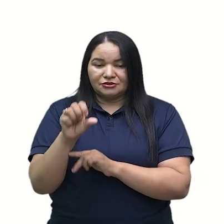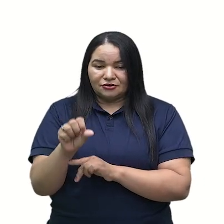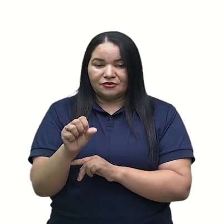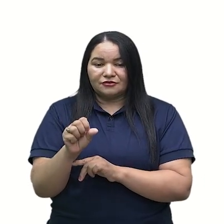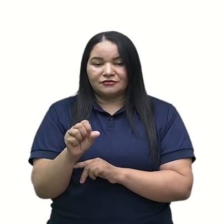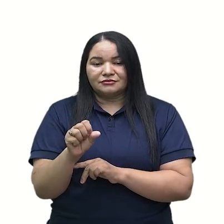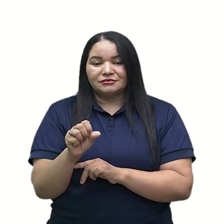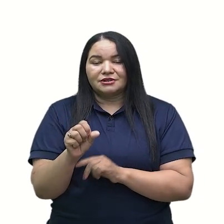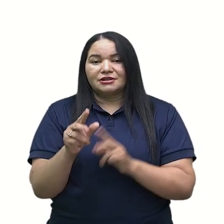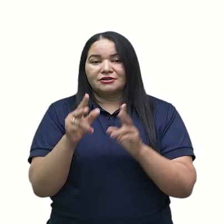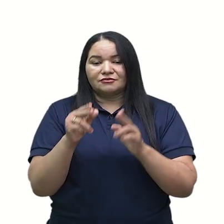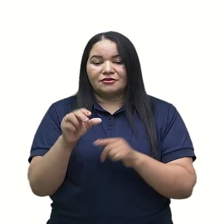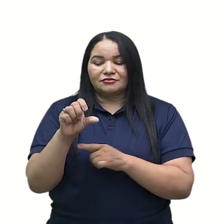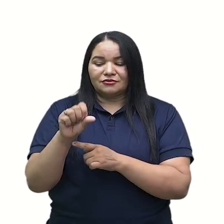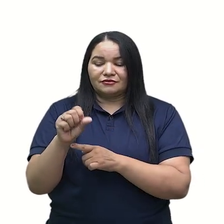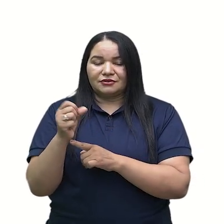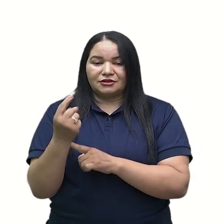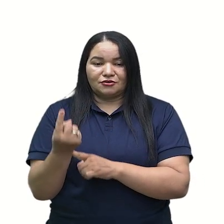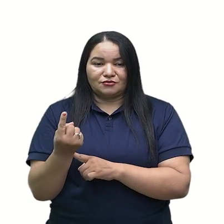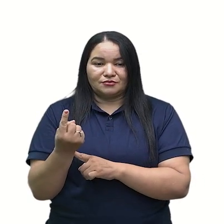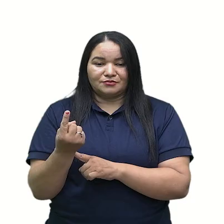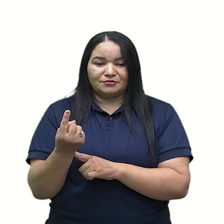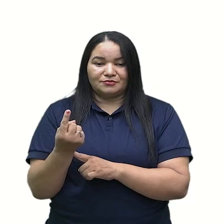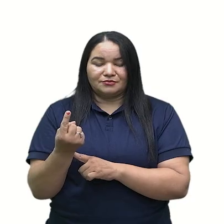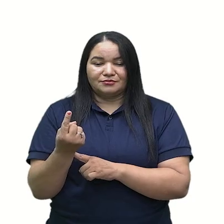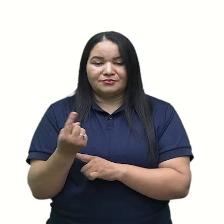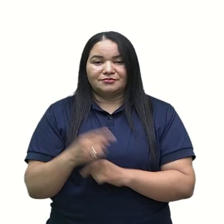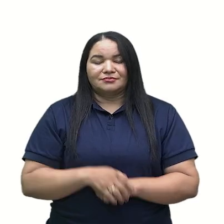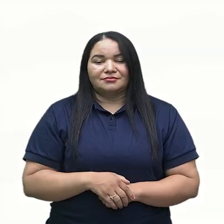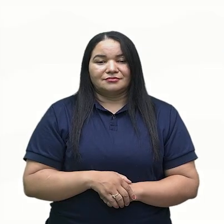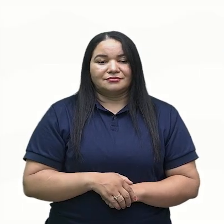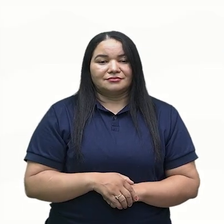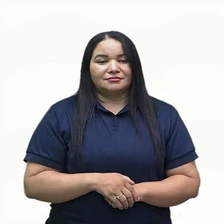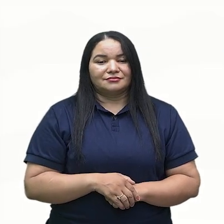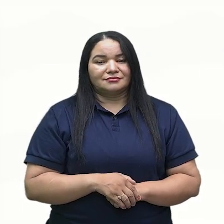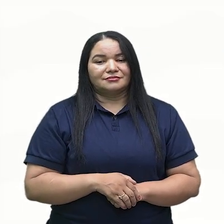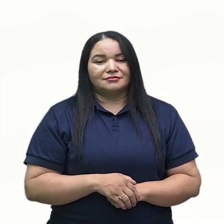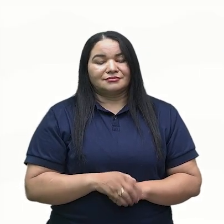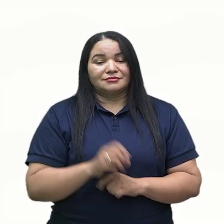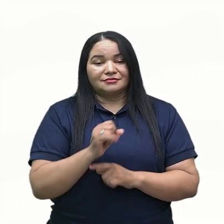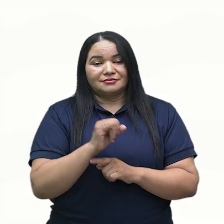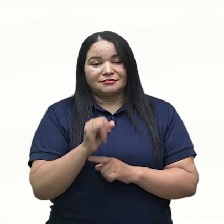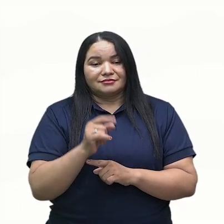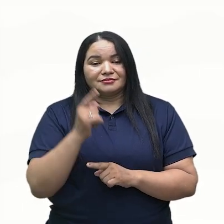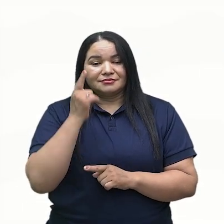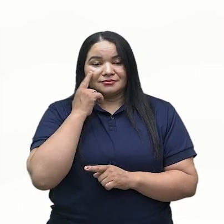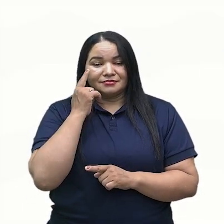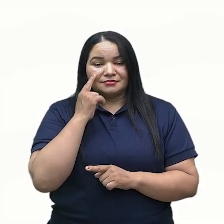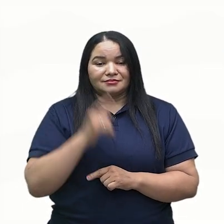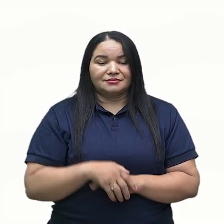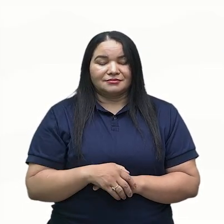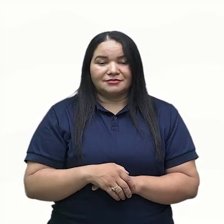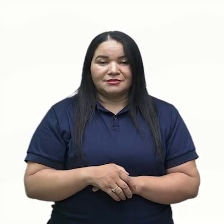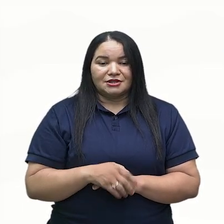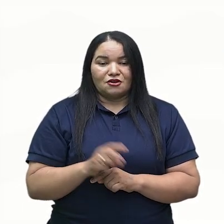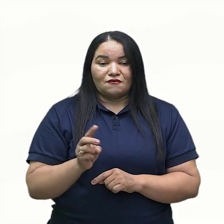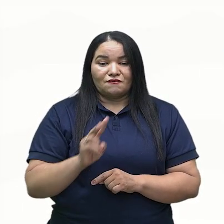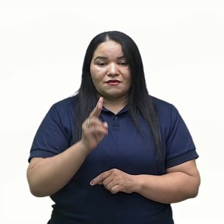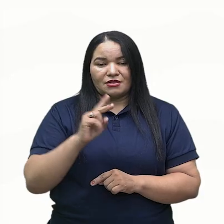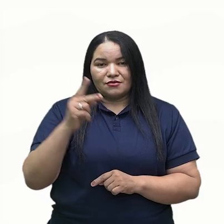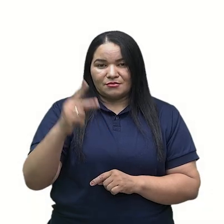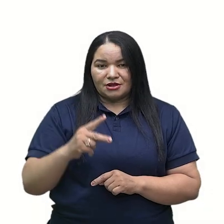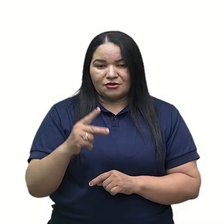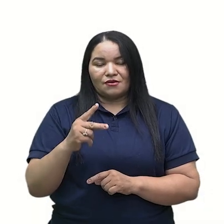é igual a 91. Ou seja, se a gente voltar aqui, a gente vai ver que é um valor menor